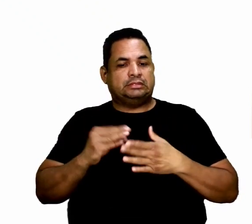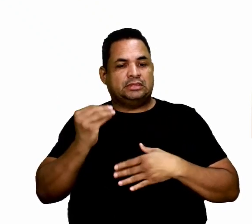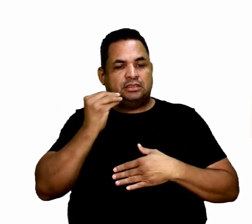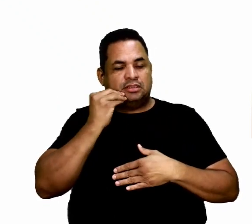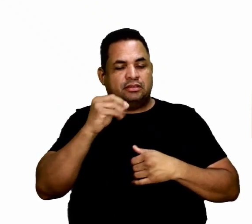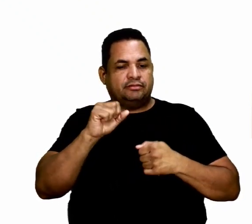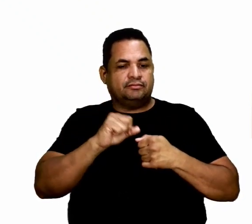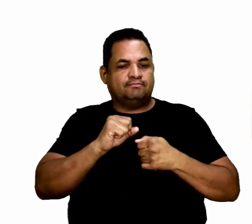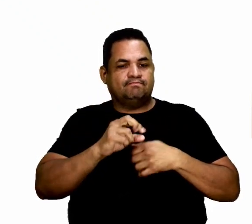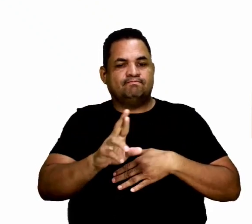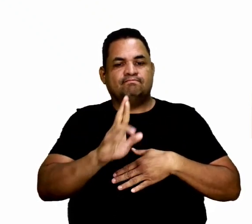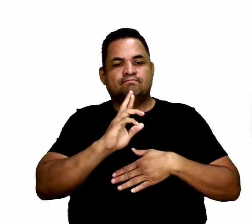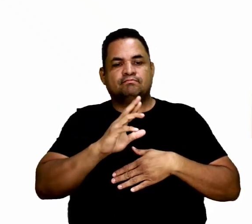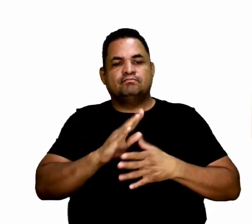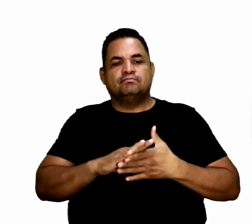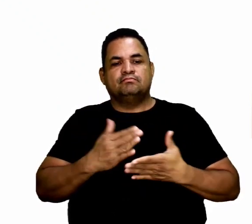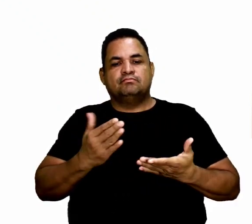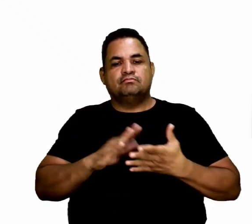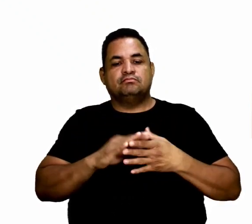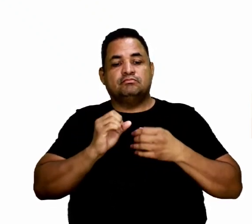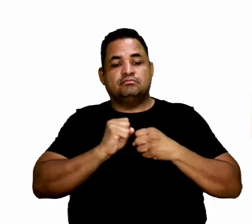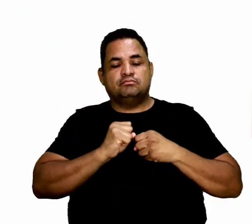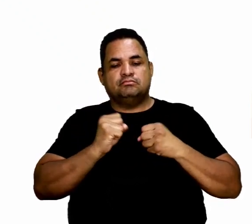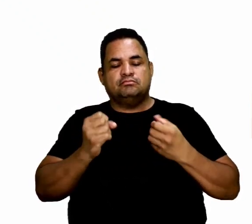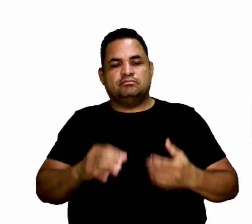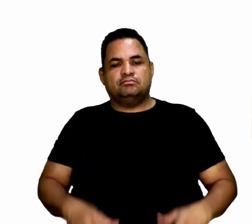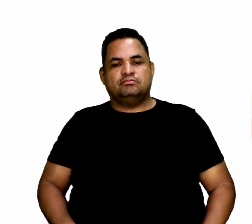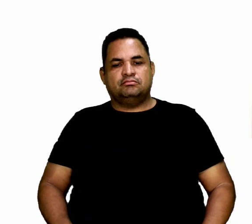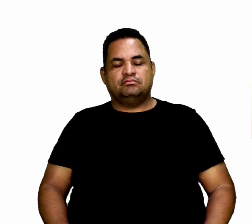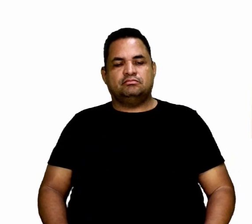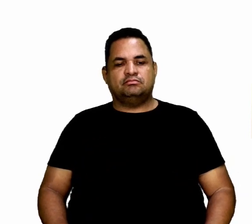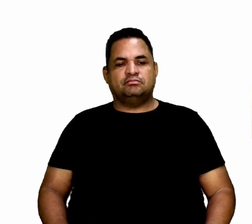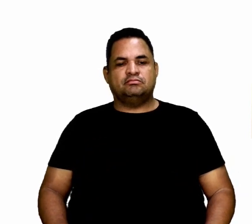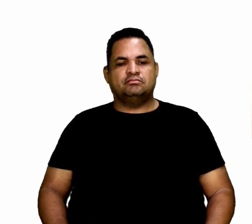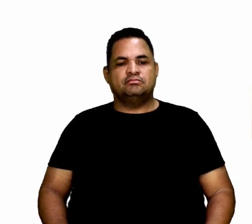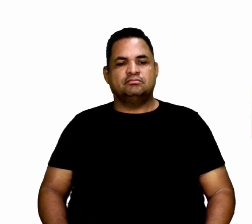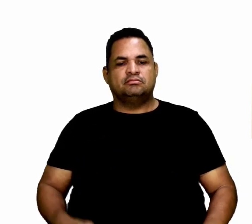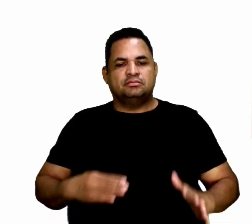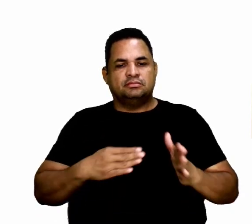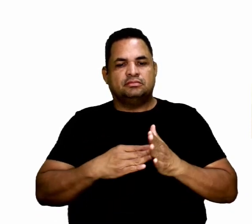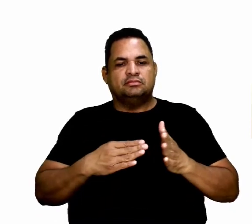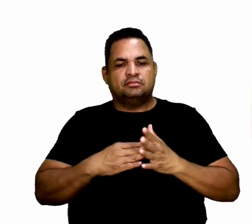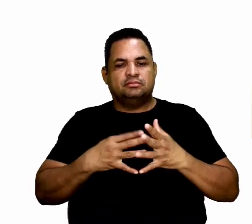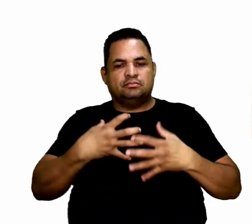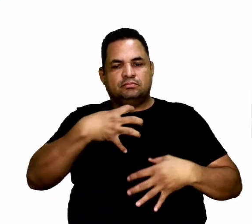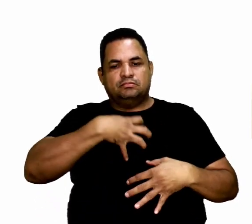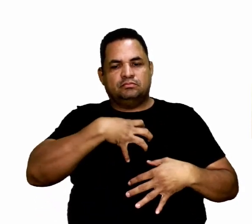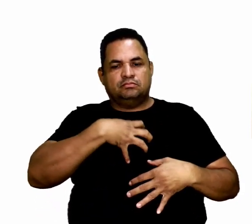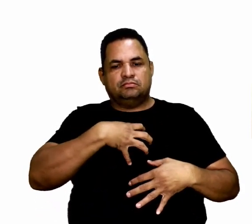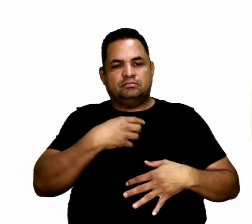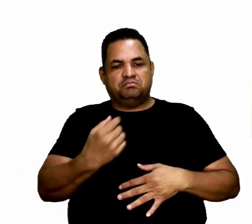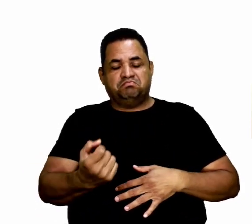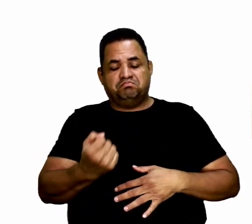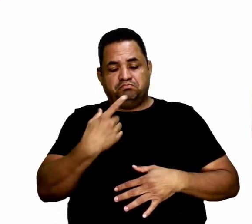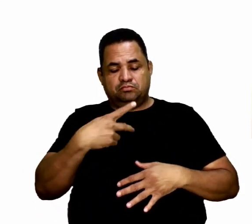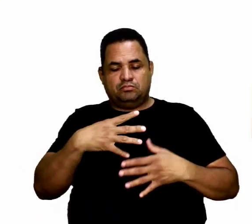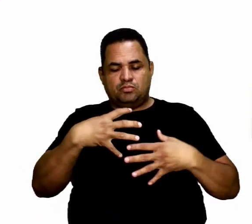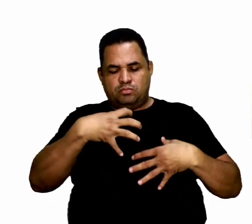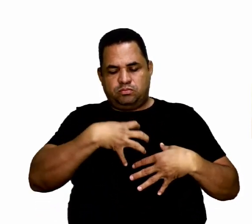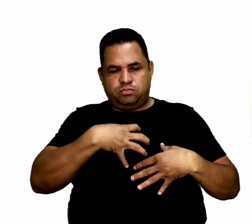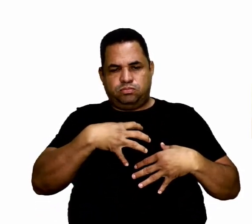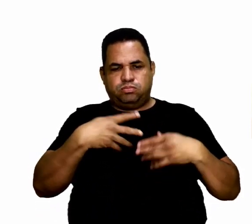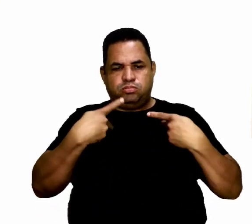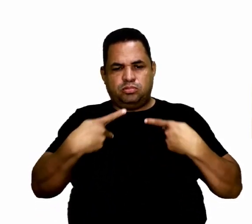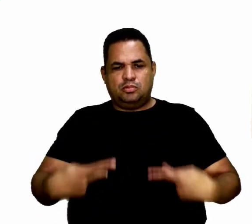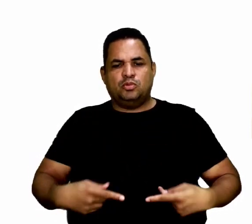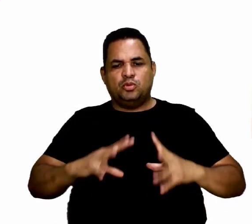Dar uma resposta. Ela alerta todos os pontos do seu corpo. Exatamente. É limitada aos estímulos estranhos do corpo. Ou seja,